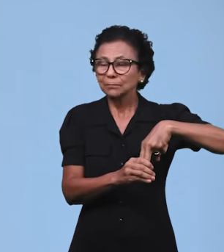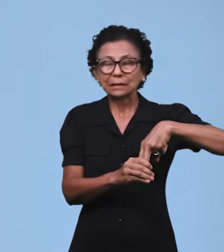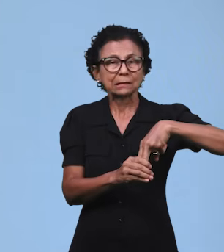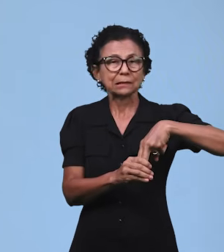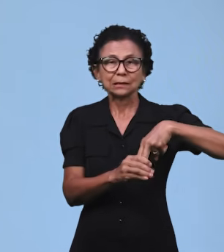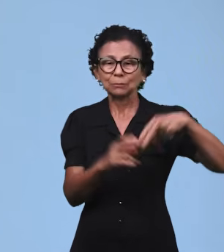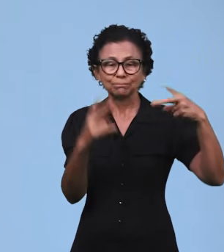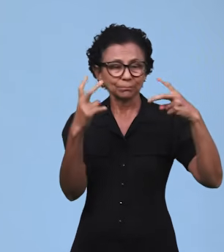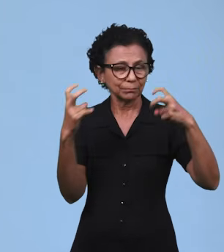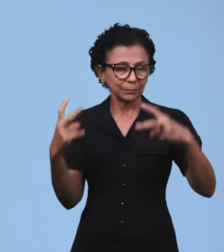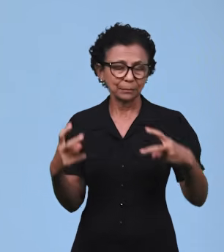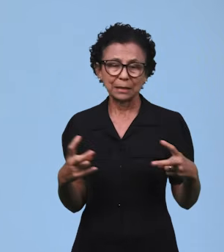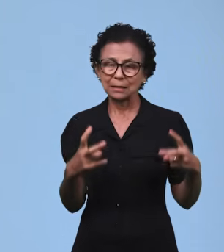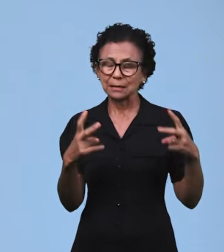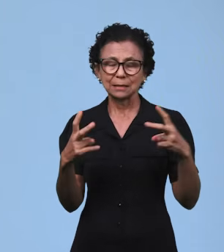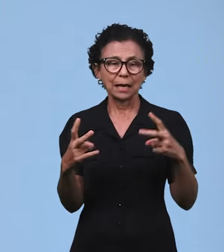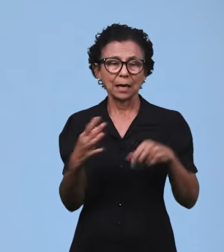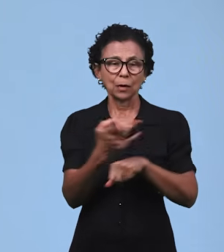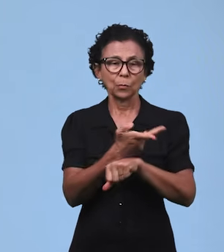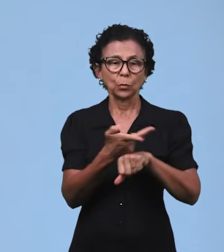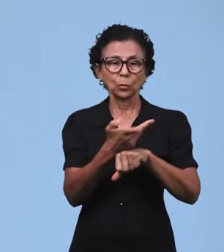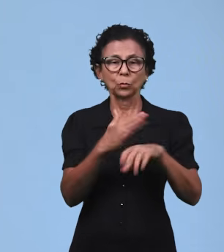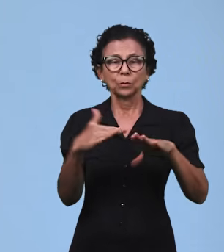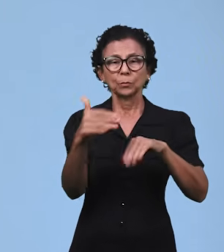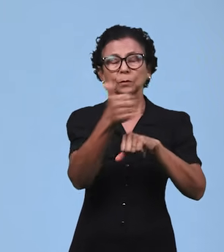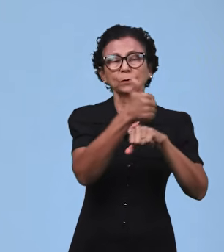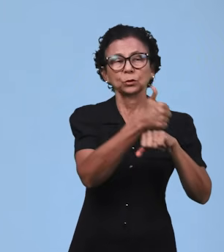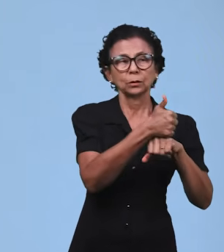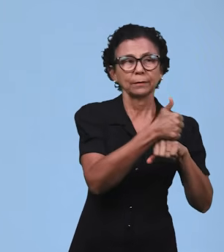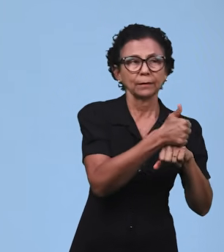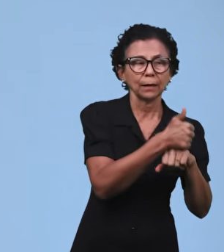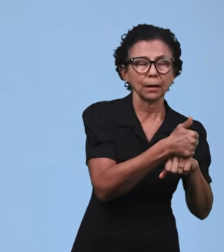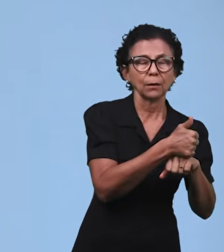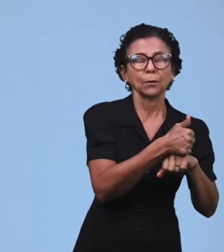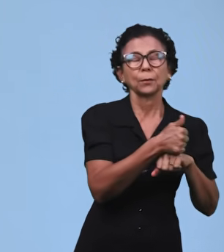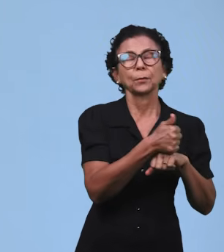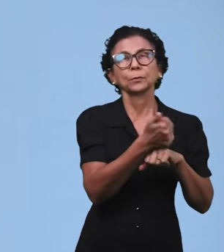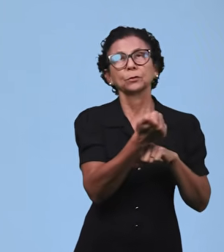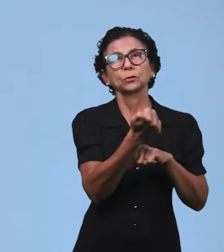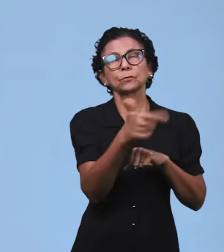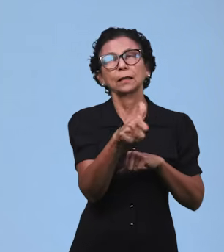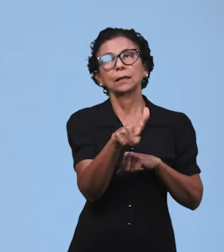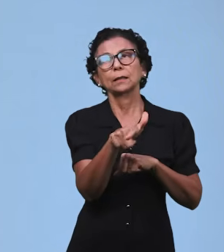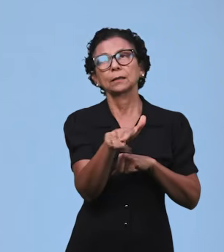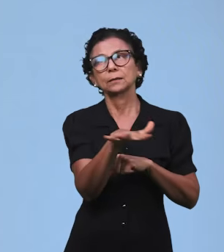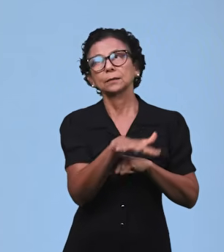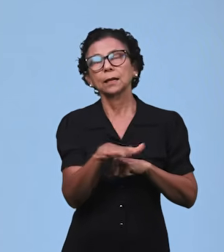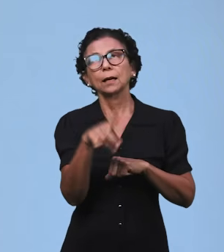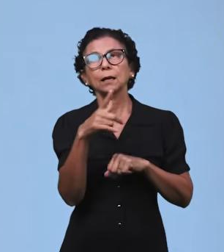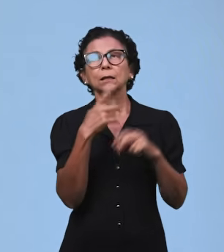essa percepção da dor. Então ele vai atrás eu tenho uma insônia, eu estou dormindo mal, eu estou